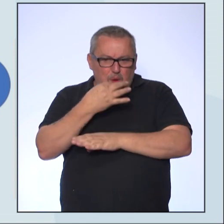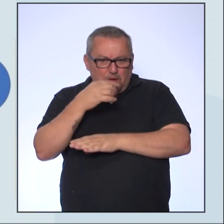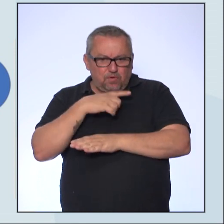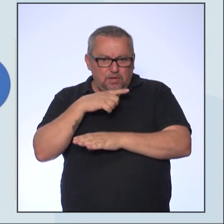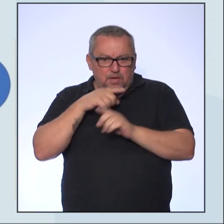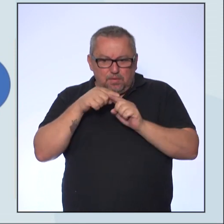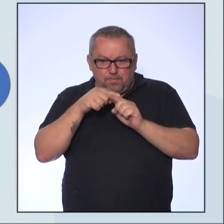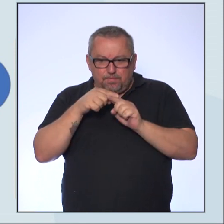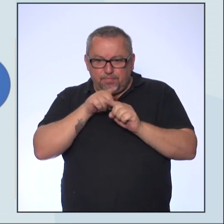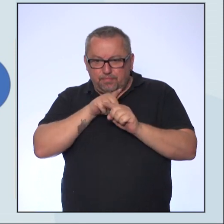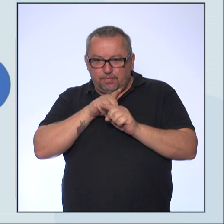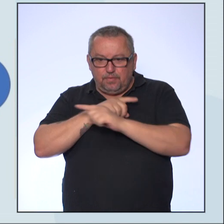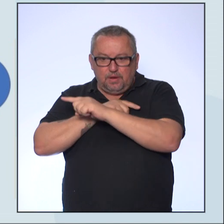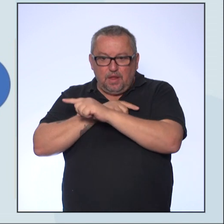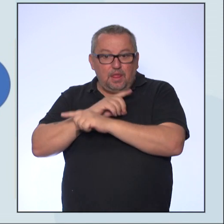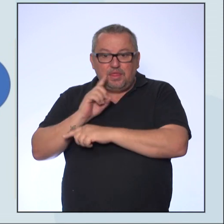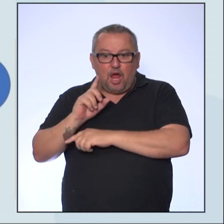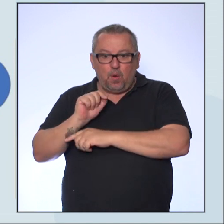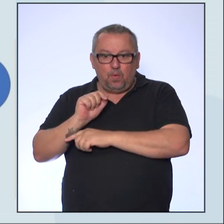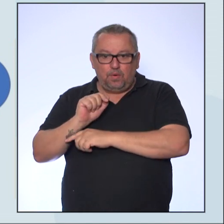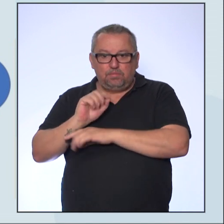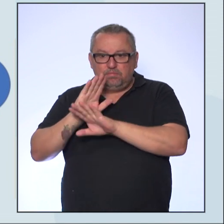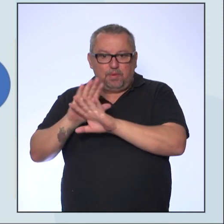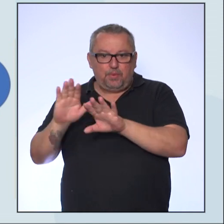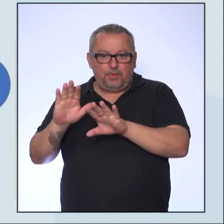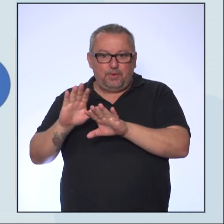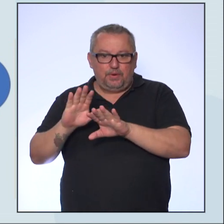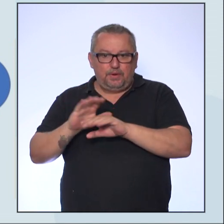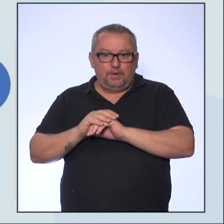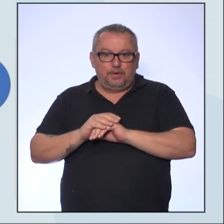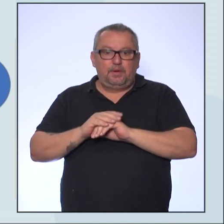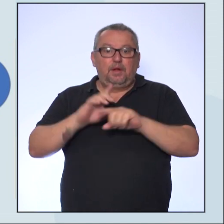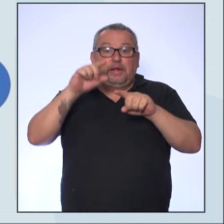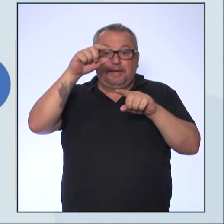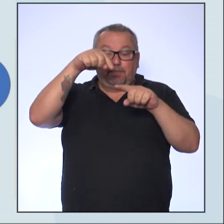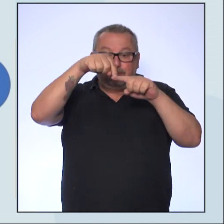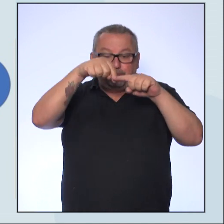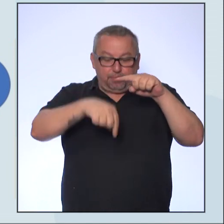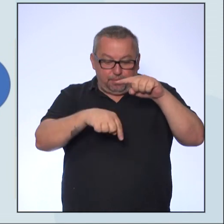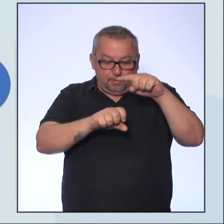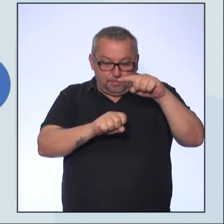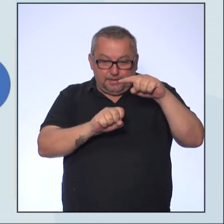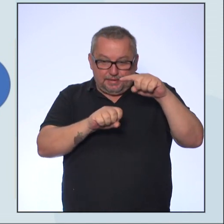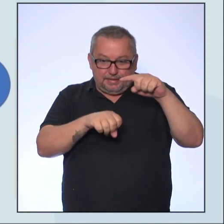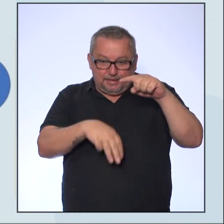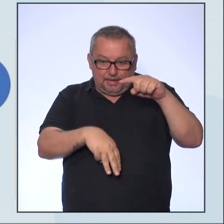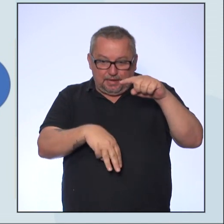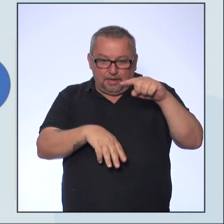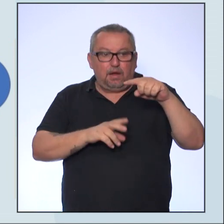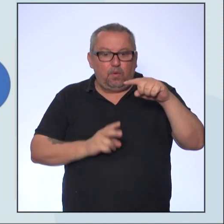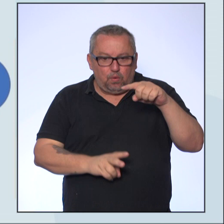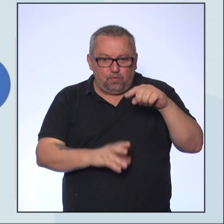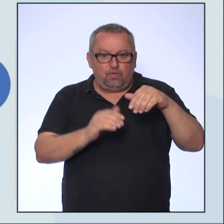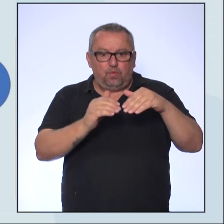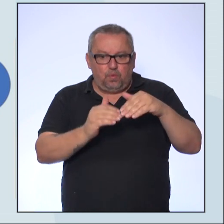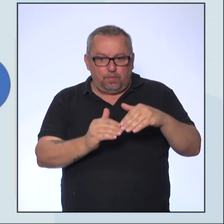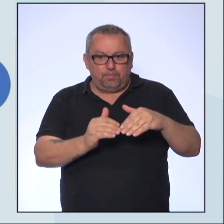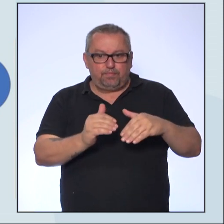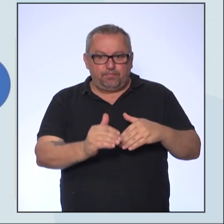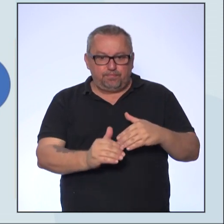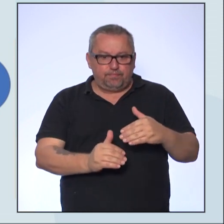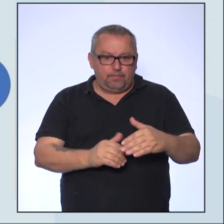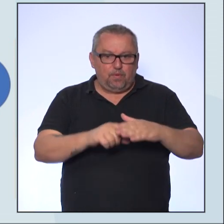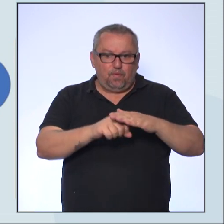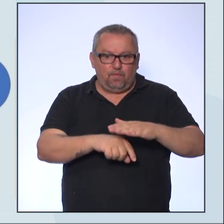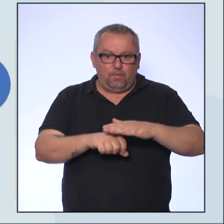né, Rafa? sim. Então a gente tem que. Isso é muito importante. As setas seguem a ordem que o fluxograma tem